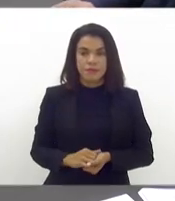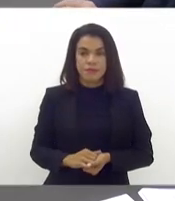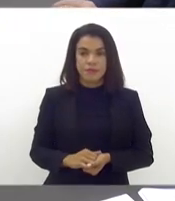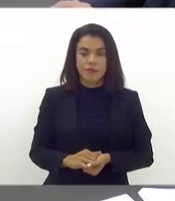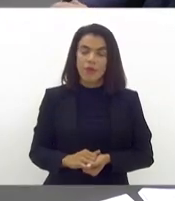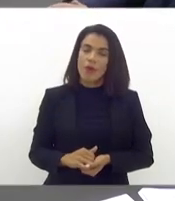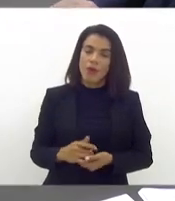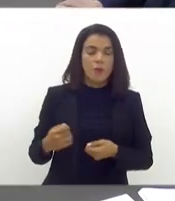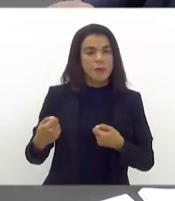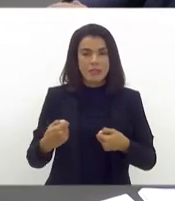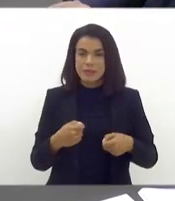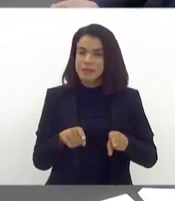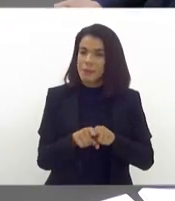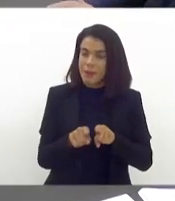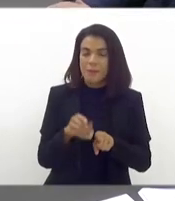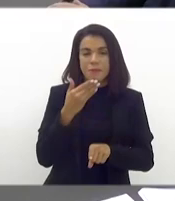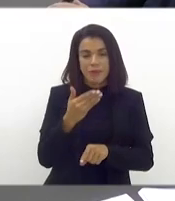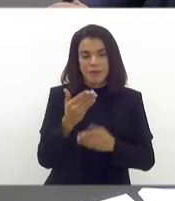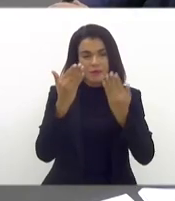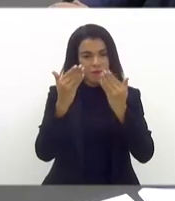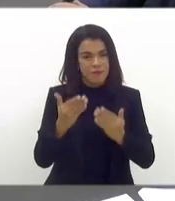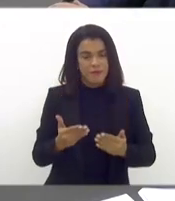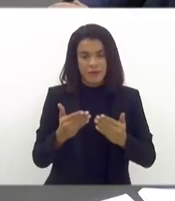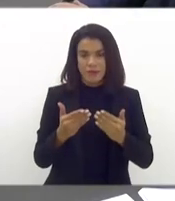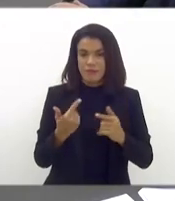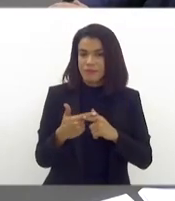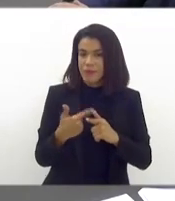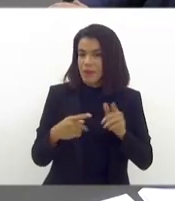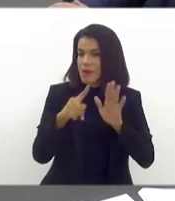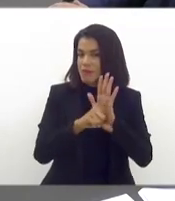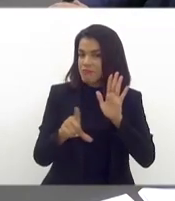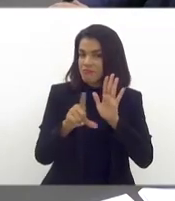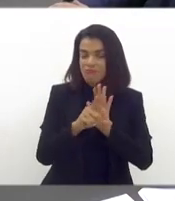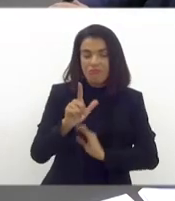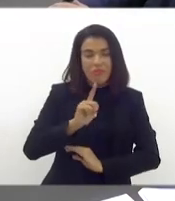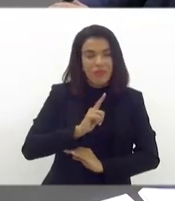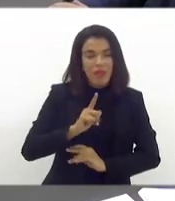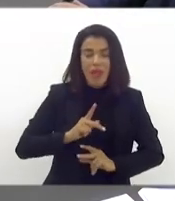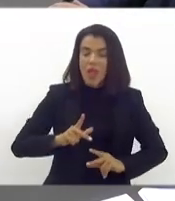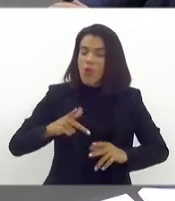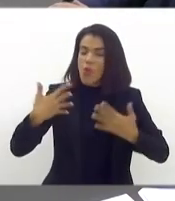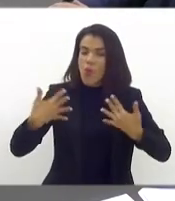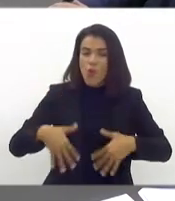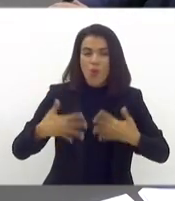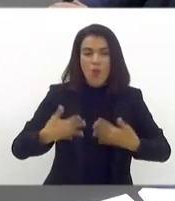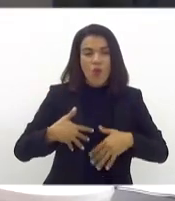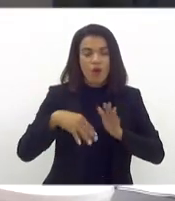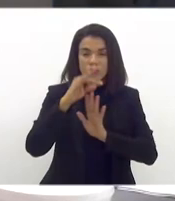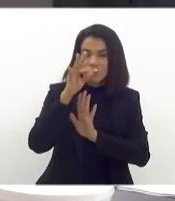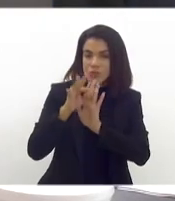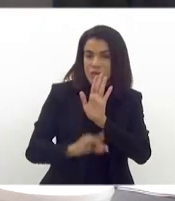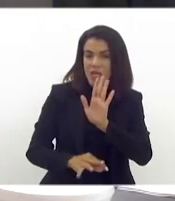Eu tenho que também pedir vista. O projeto tem um mérito imenso.